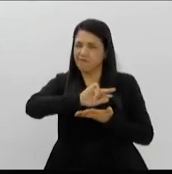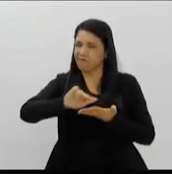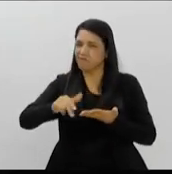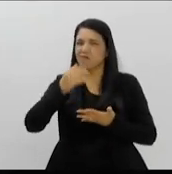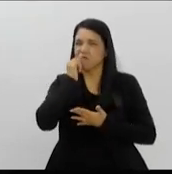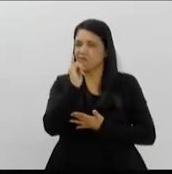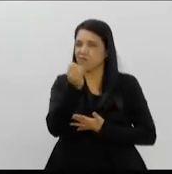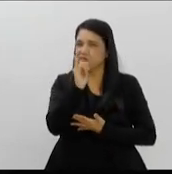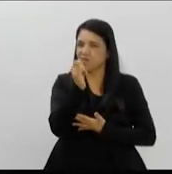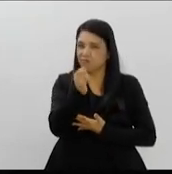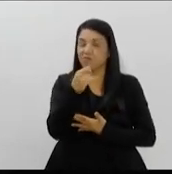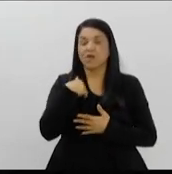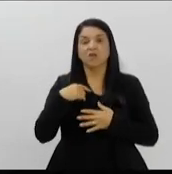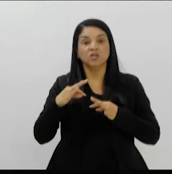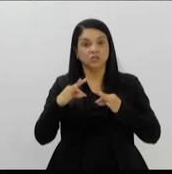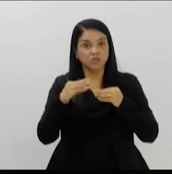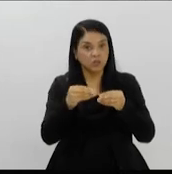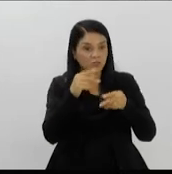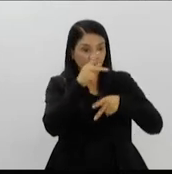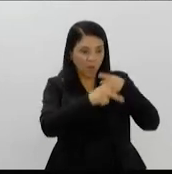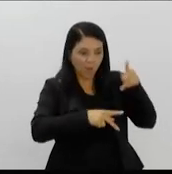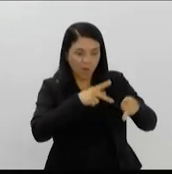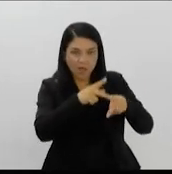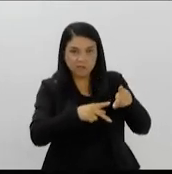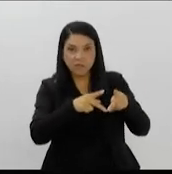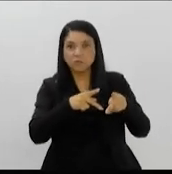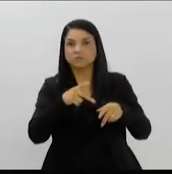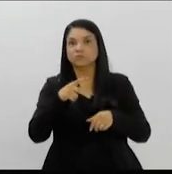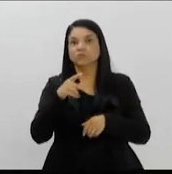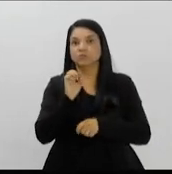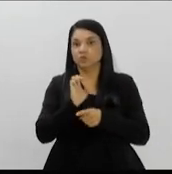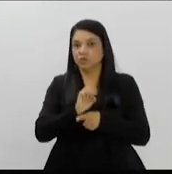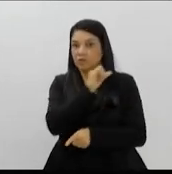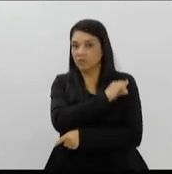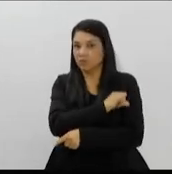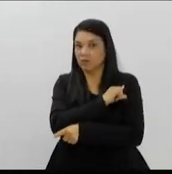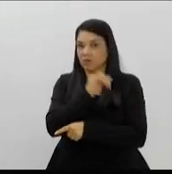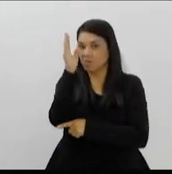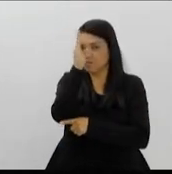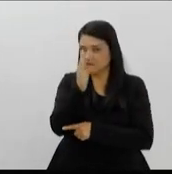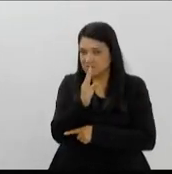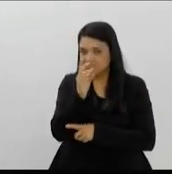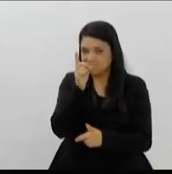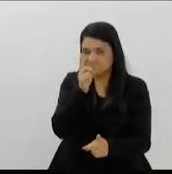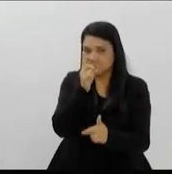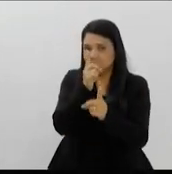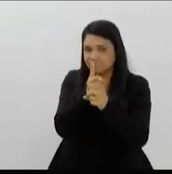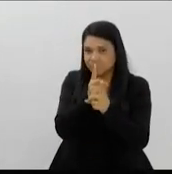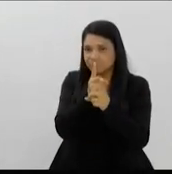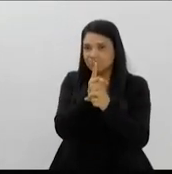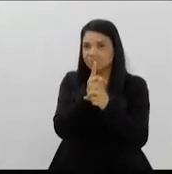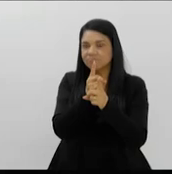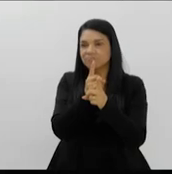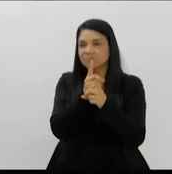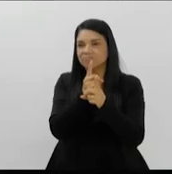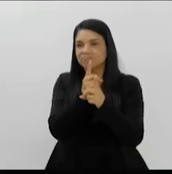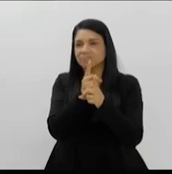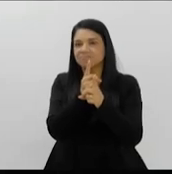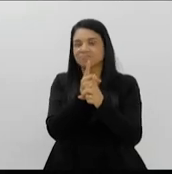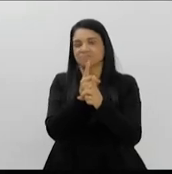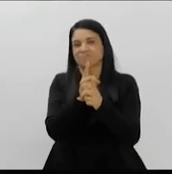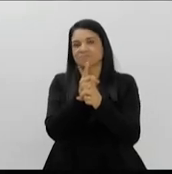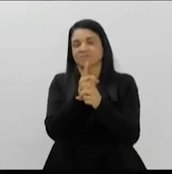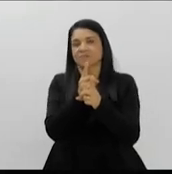Mas quero deixar aqui para toda a população do Estado do Rio e do Brasil identificarem, verem mais uma vez o quanto